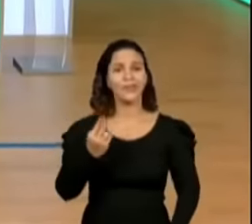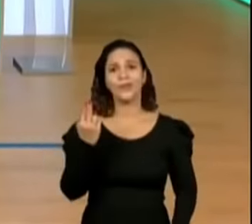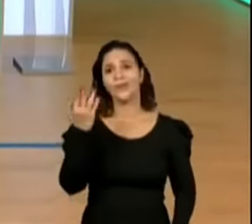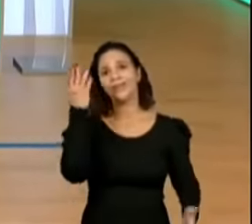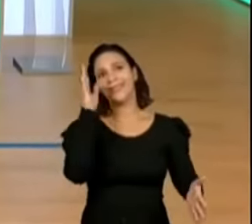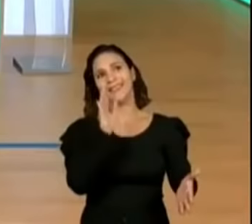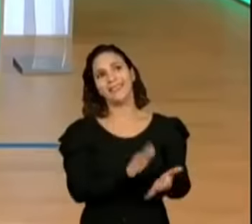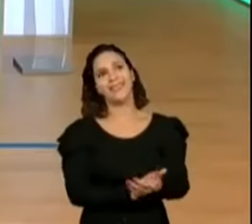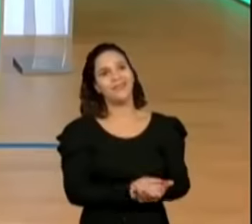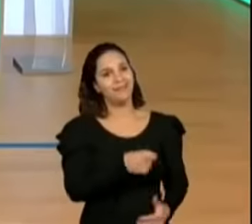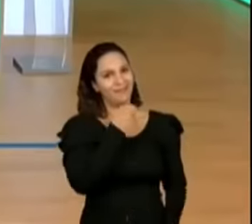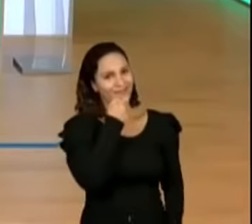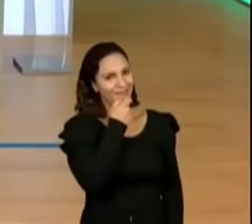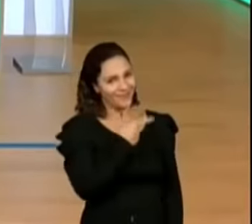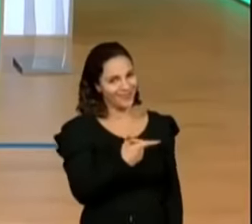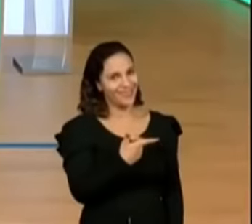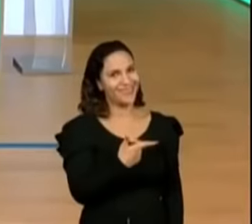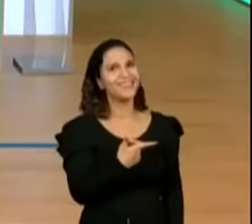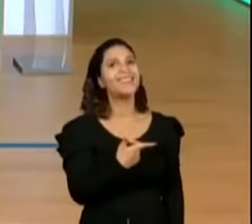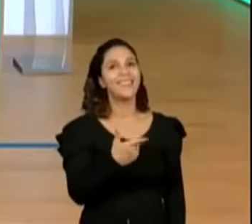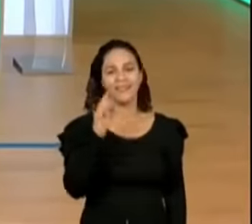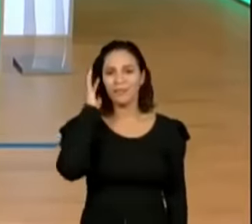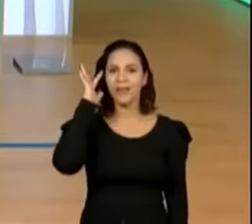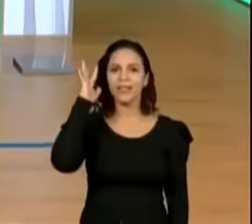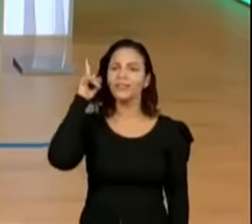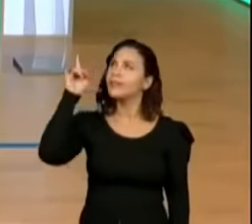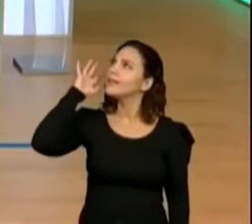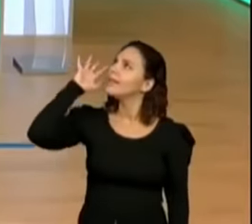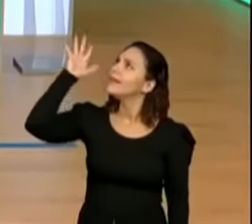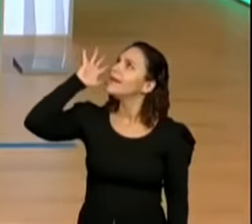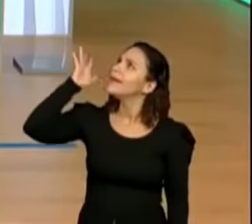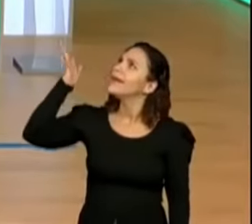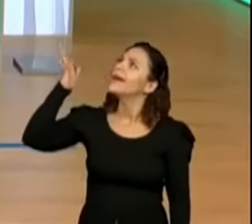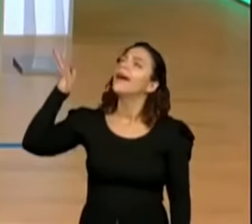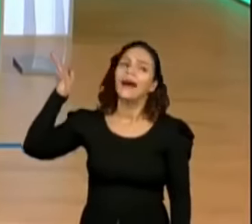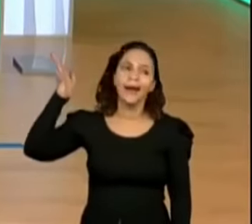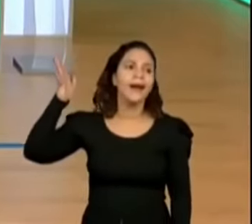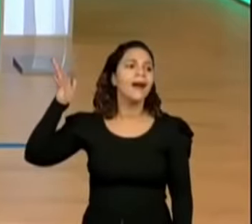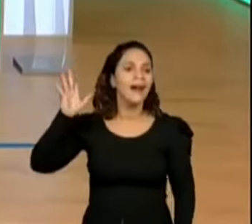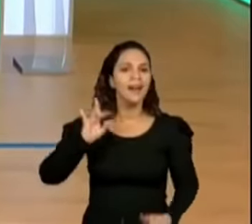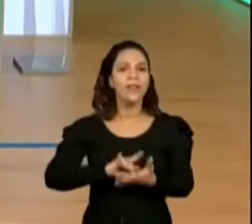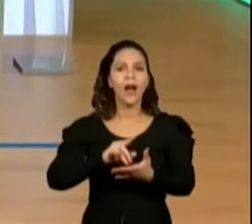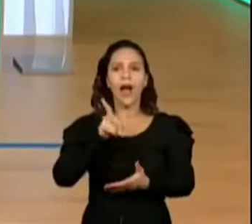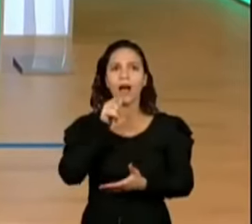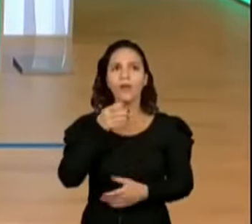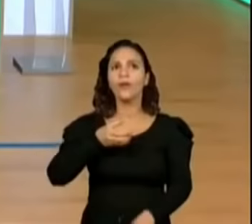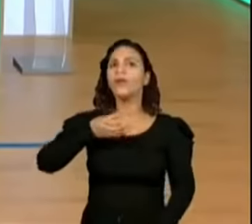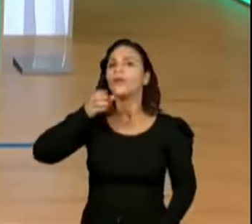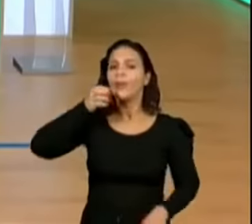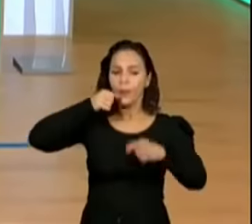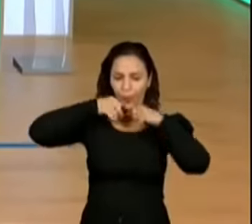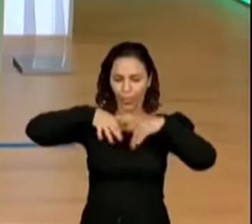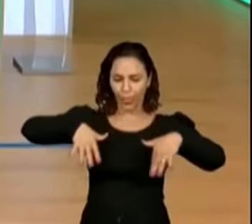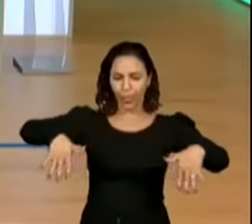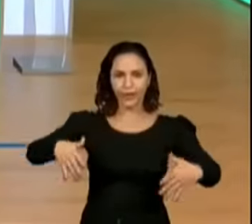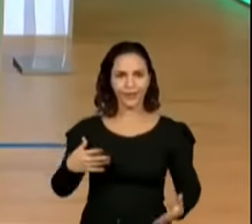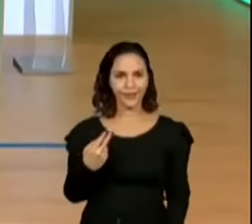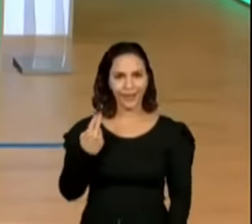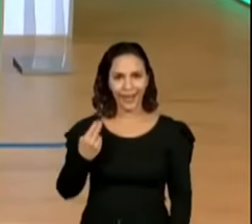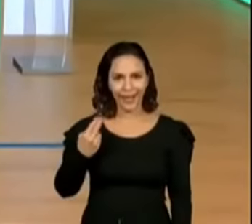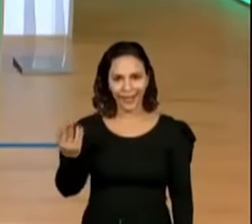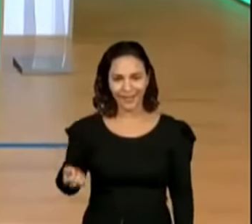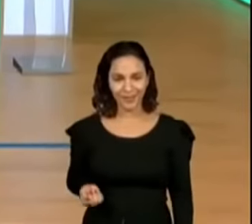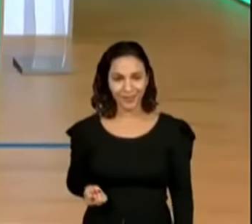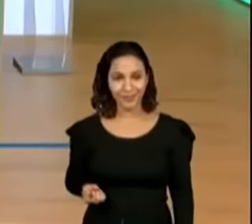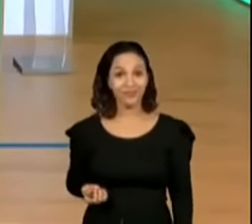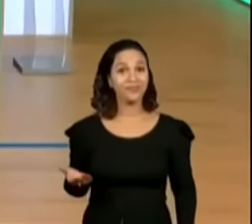Que engraçada essa. Essa imaginação foi bem engraçada. O esqueleto vazado tomando suco. A última